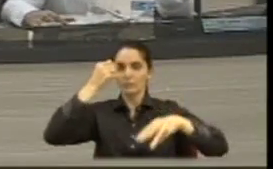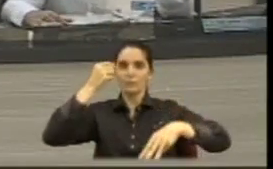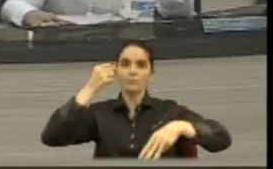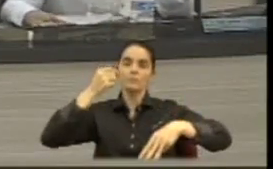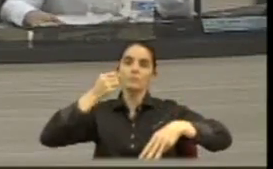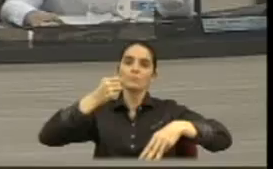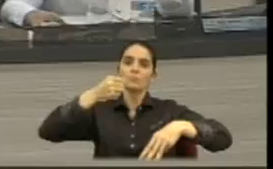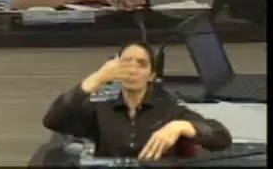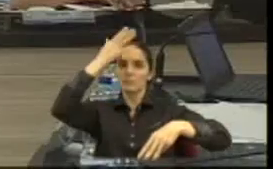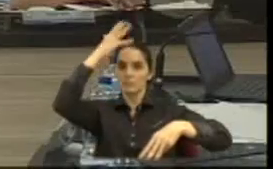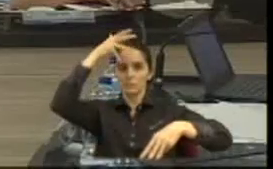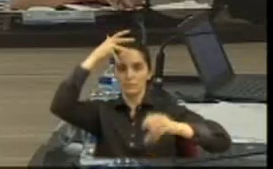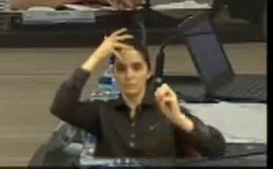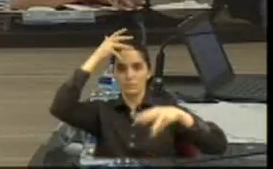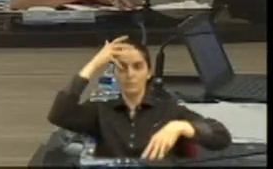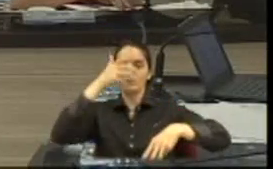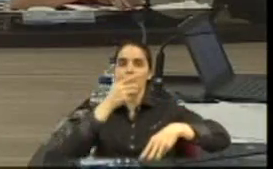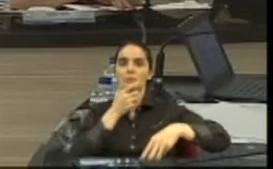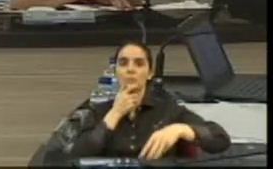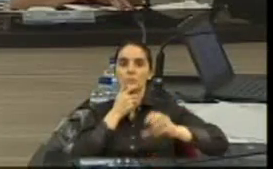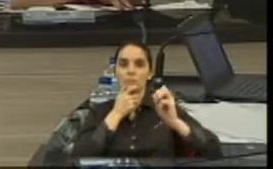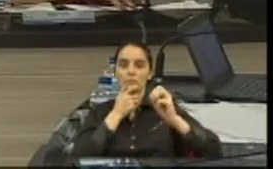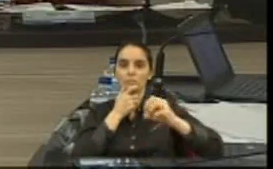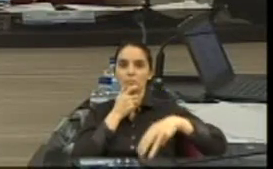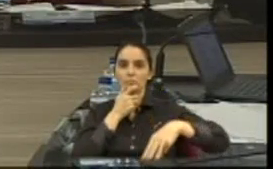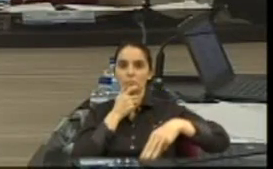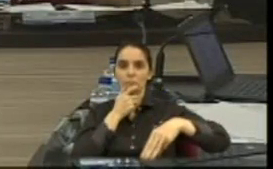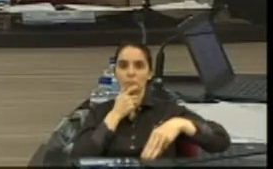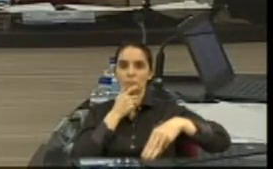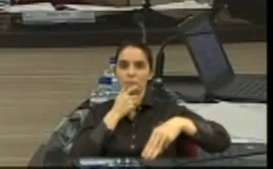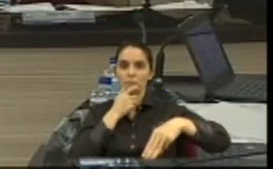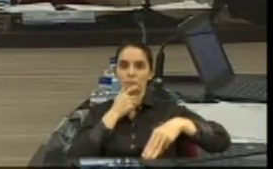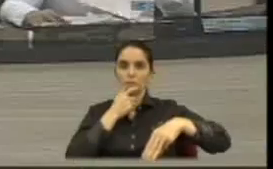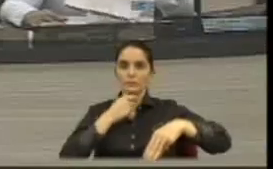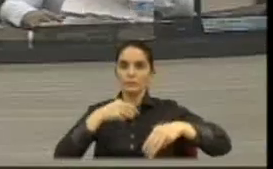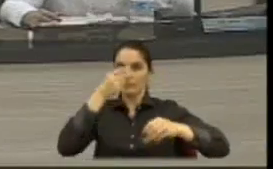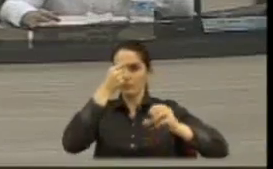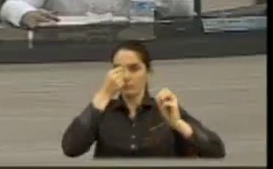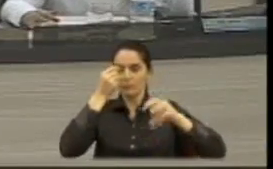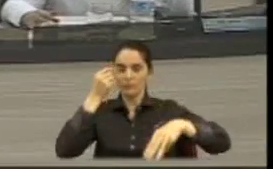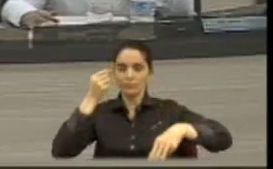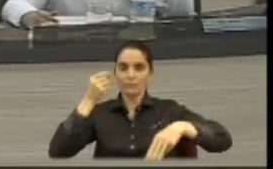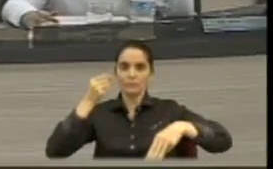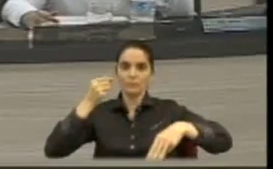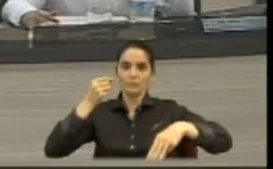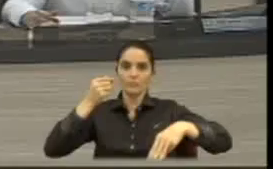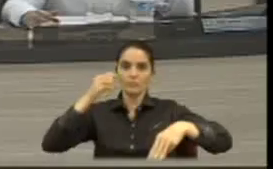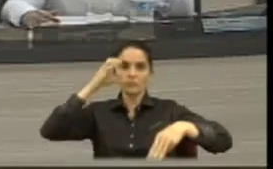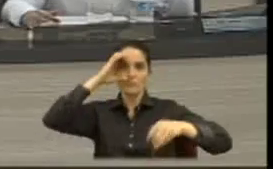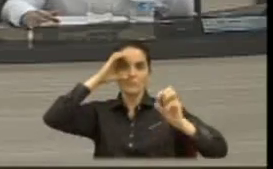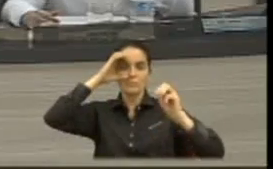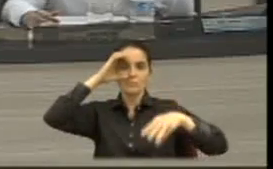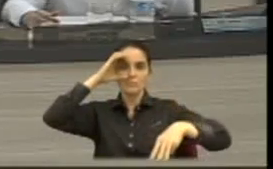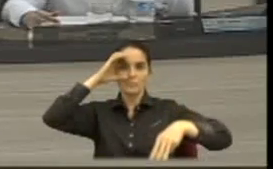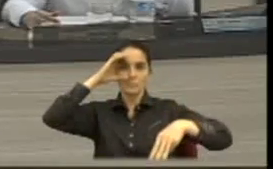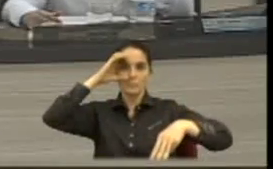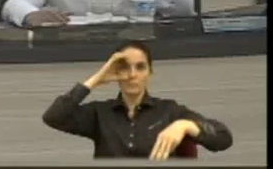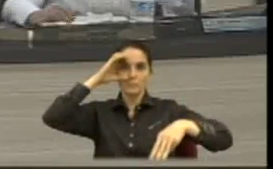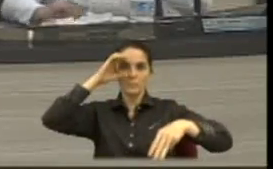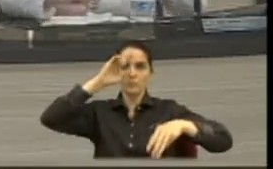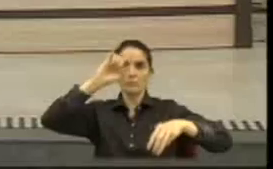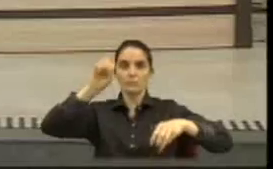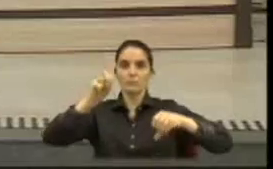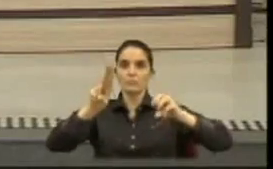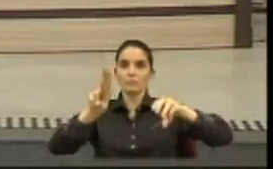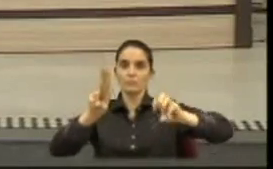Antunes. Sim. Érica Tanque. Sim, excelência. Érica Monteiro. Sim. Jorge de Freitas. Sim. José Couto de Jesus. Sim. José